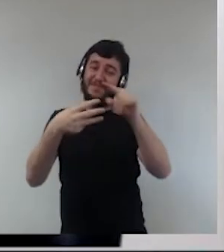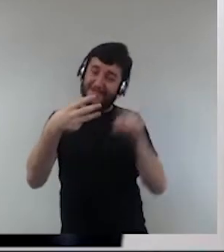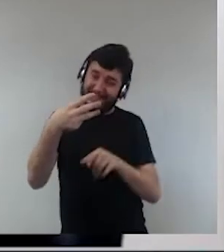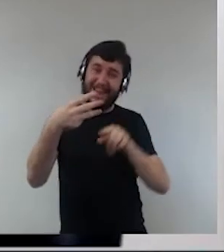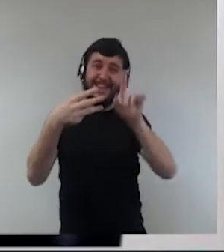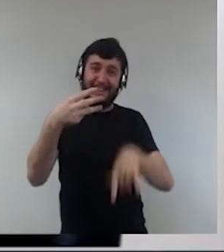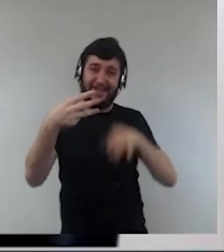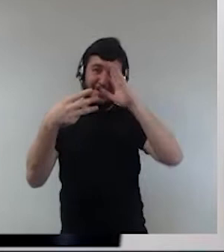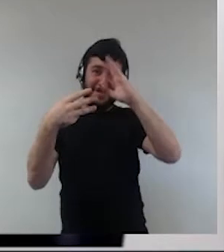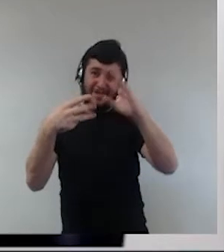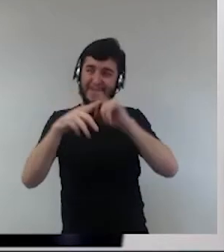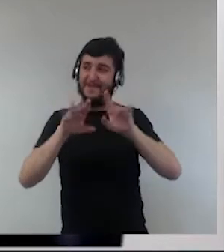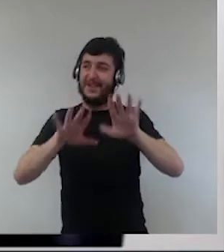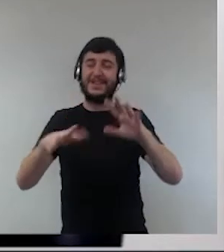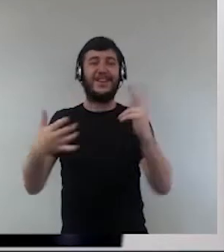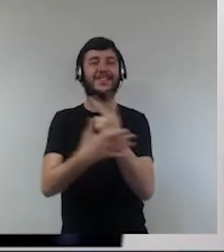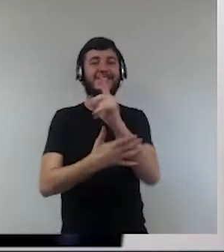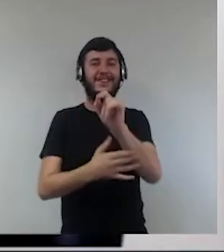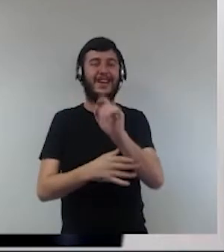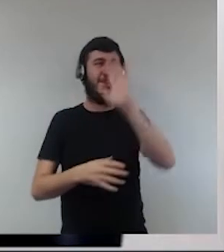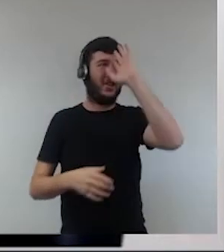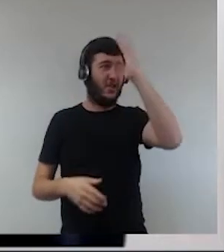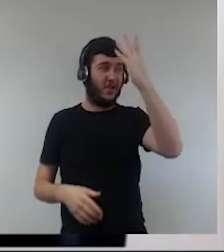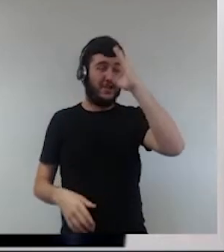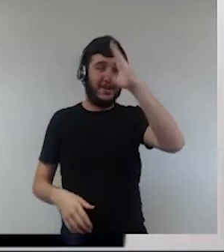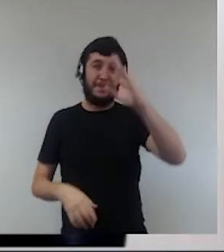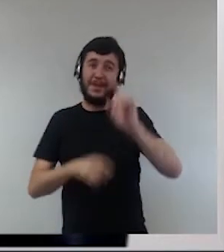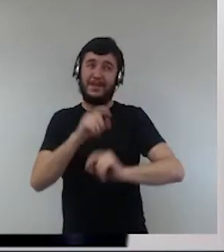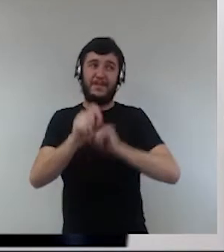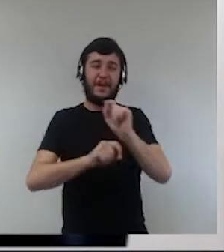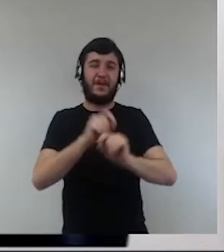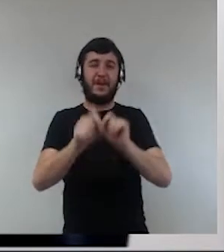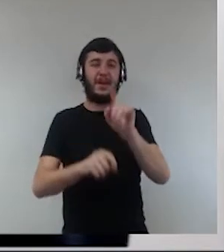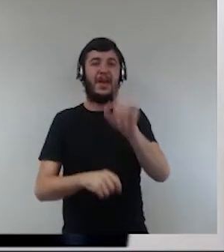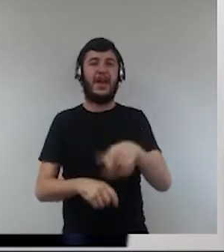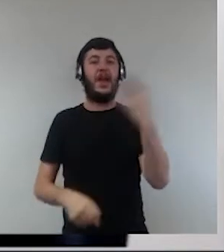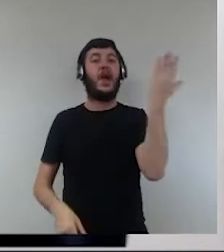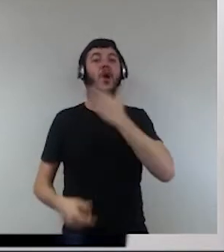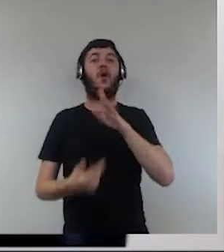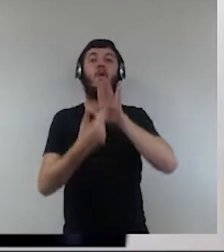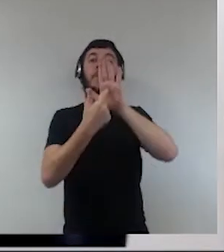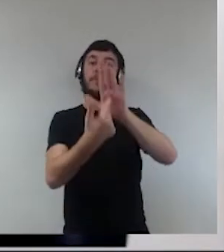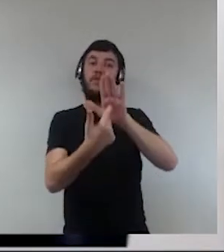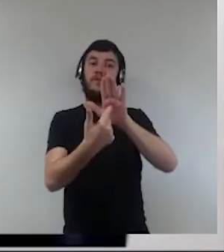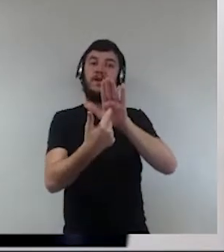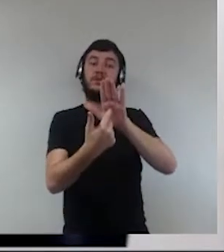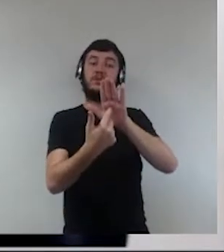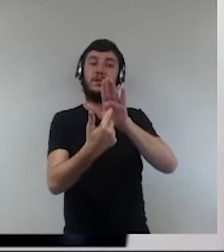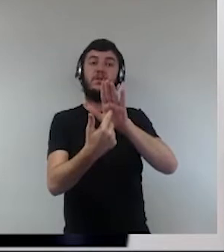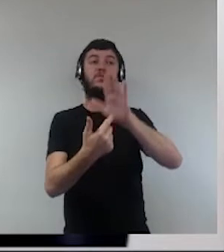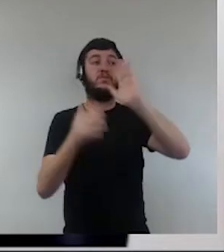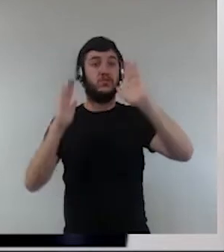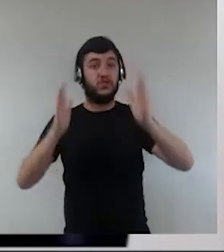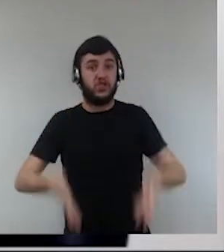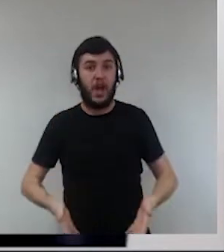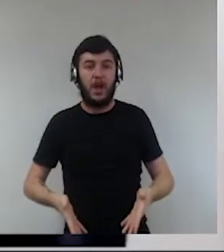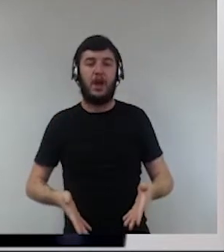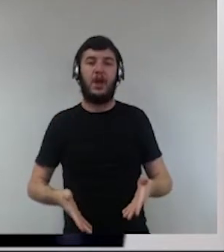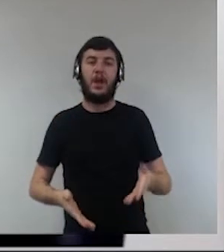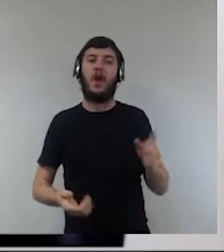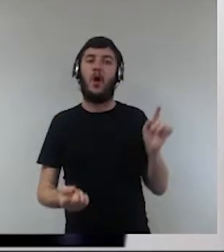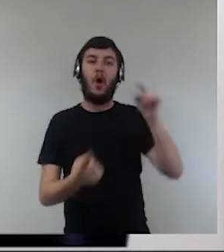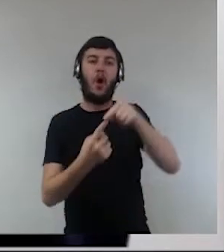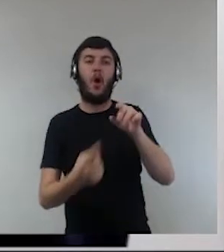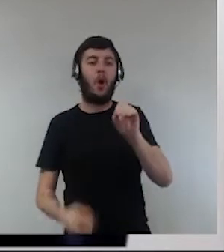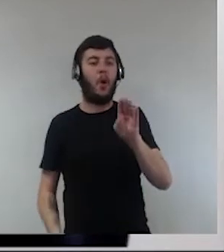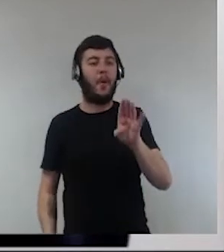melhor solução para esse tipo de problema, quando há comprovação objetiva, isso é muito